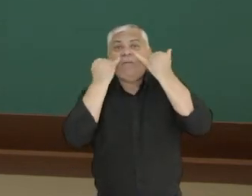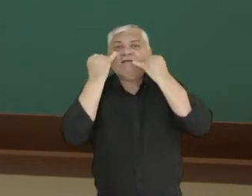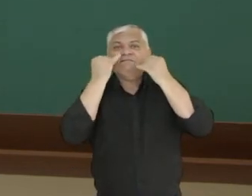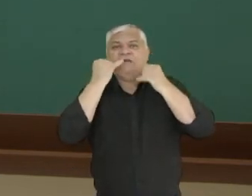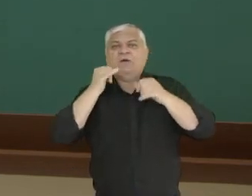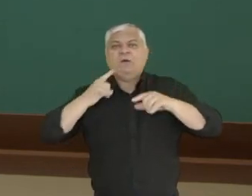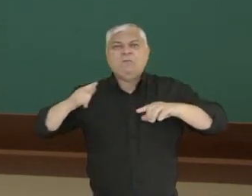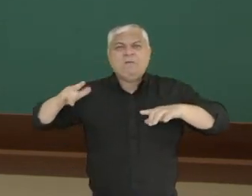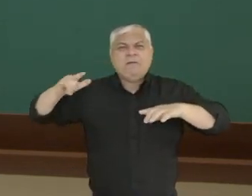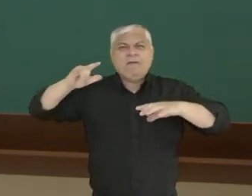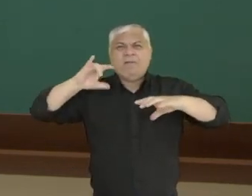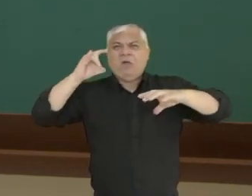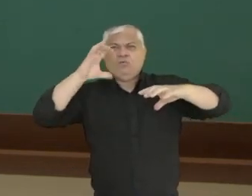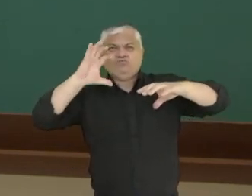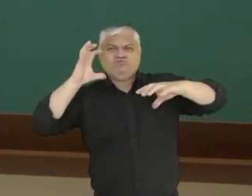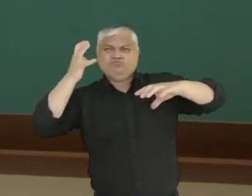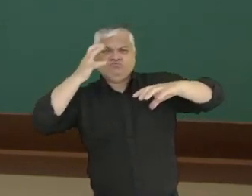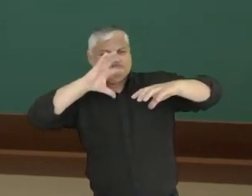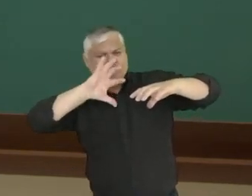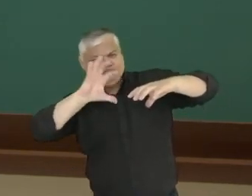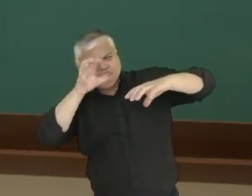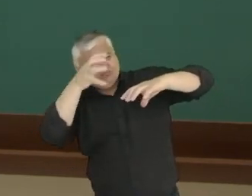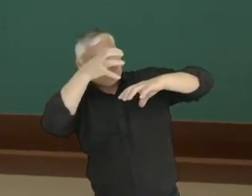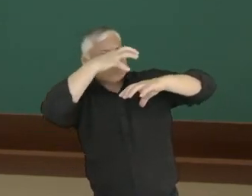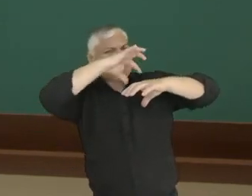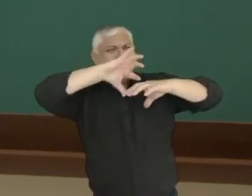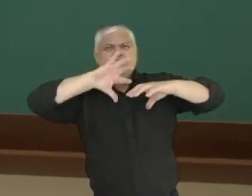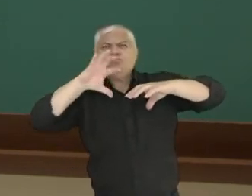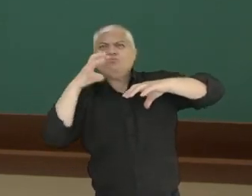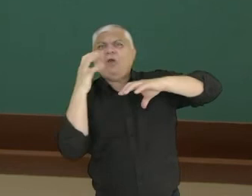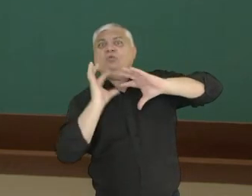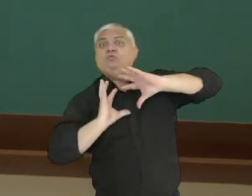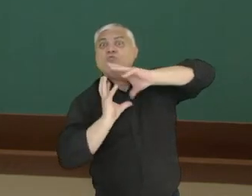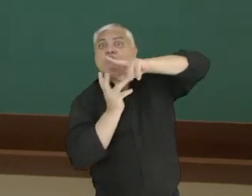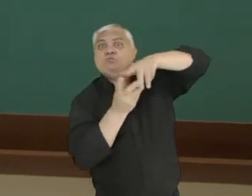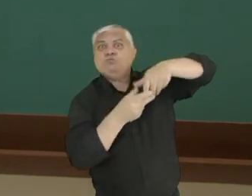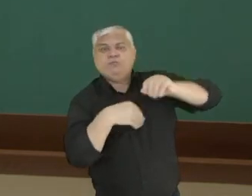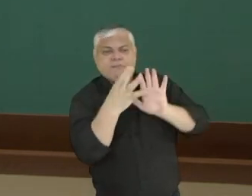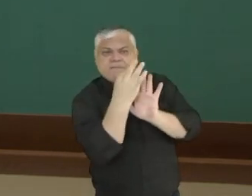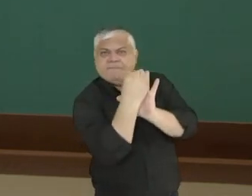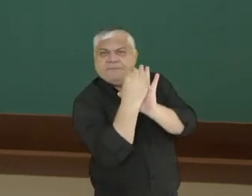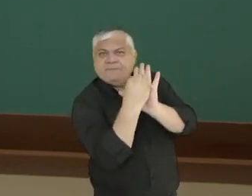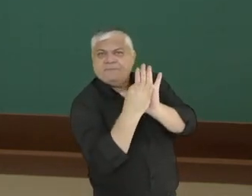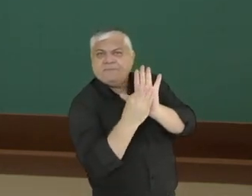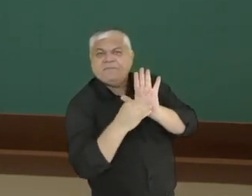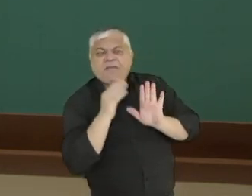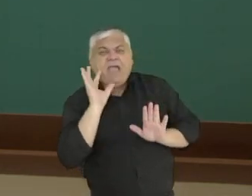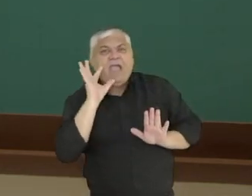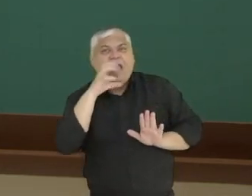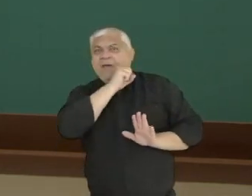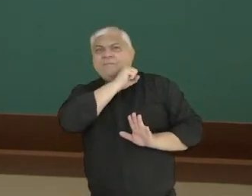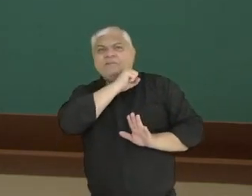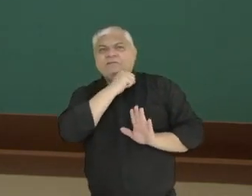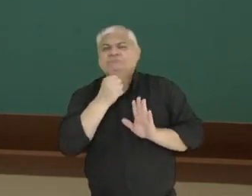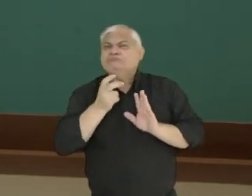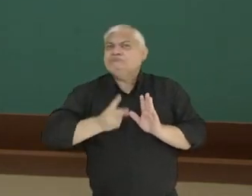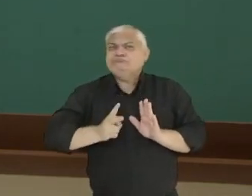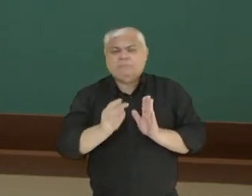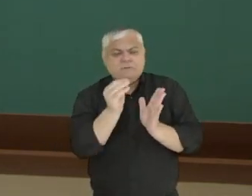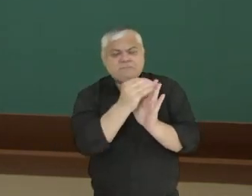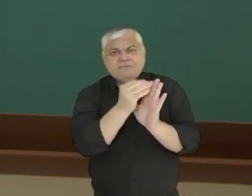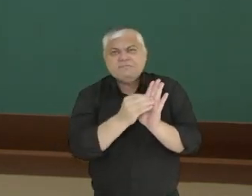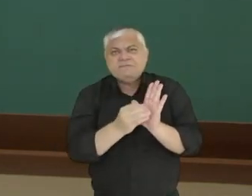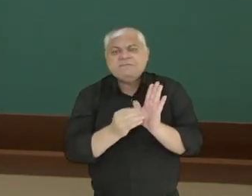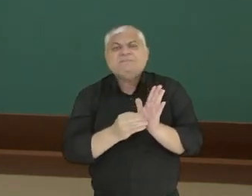toda a superfície do planeta conseguem monitorar aquelas áreas de forma bastante rápida, de forma constante, a um